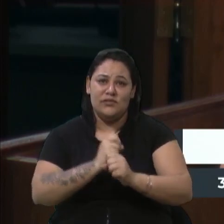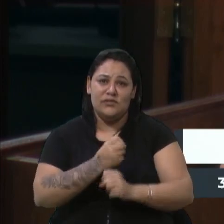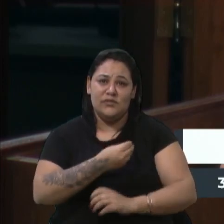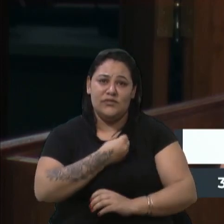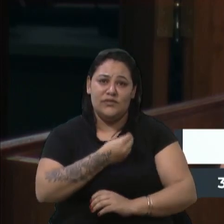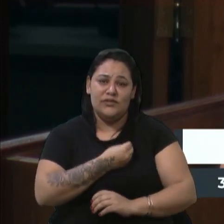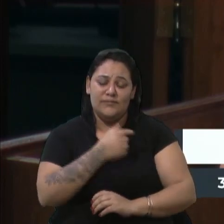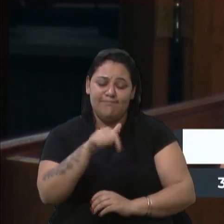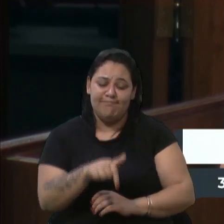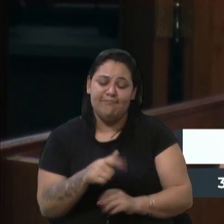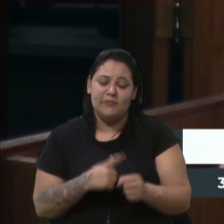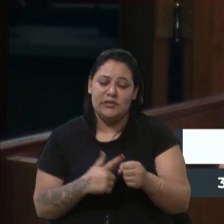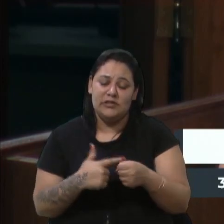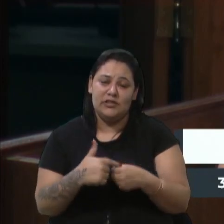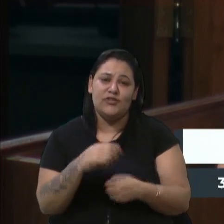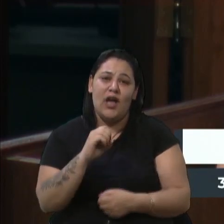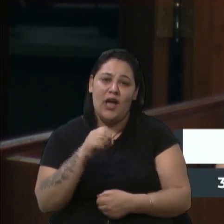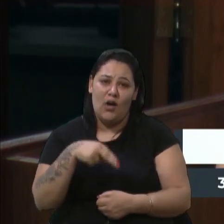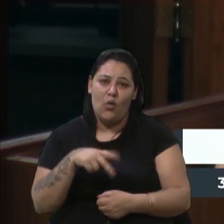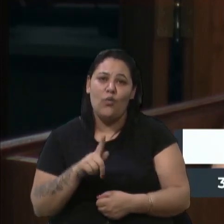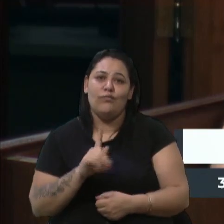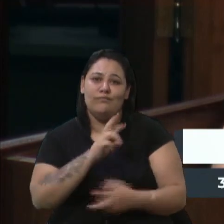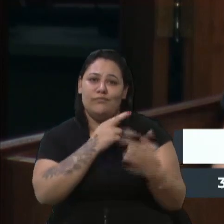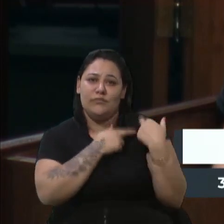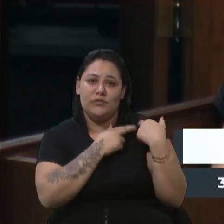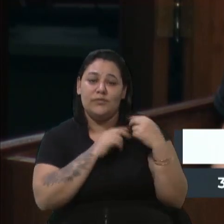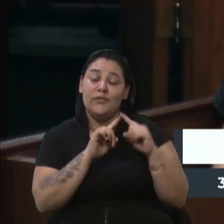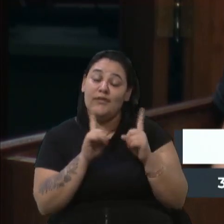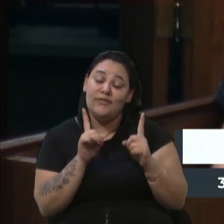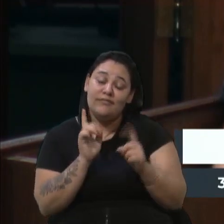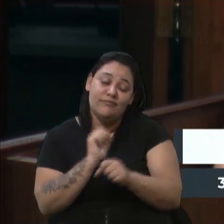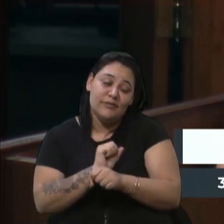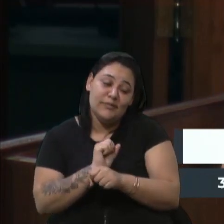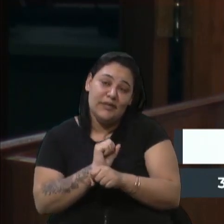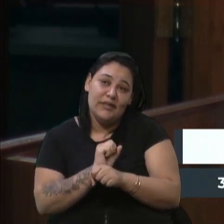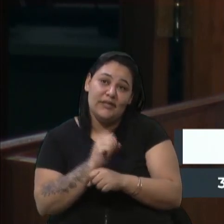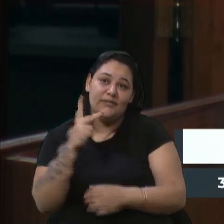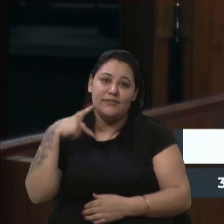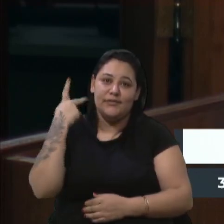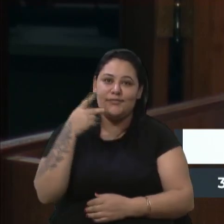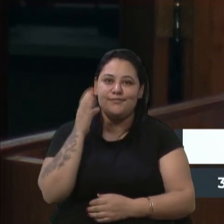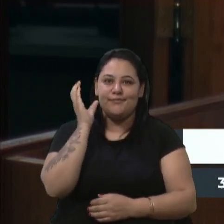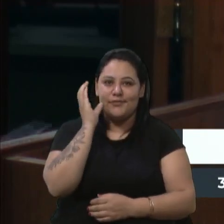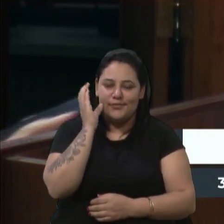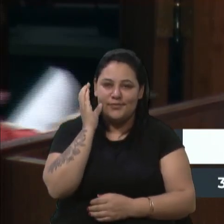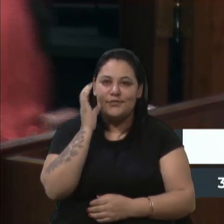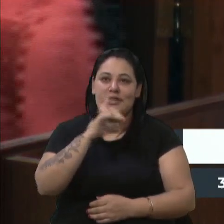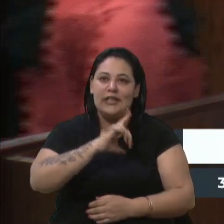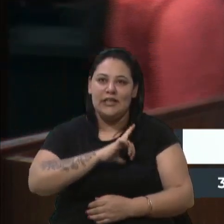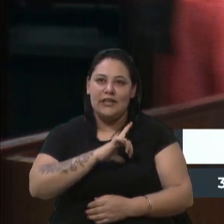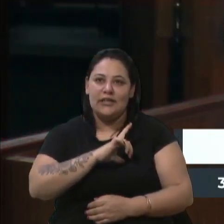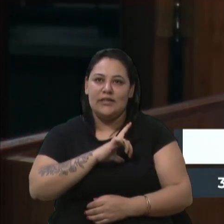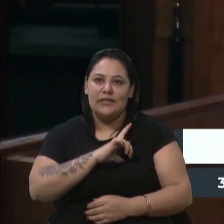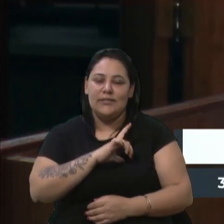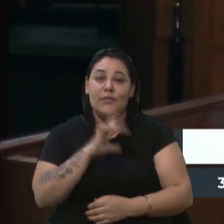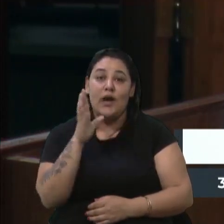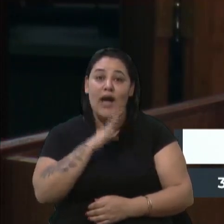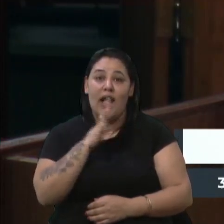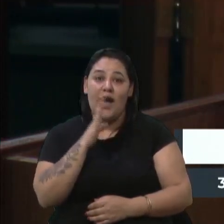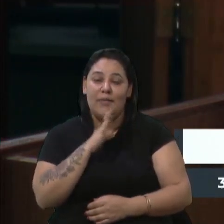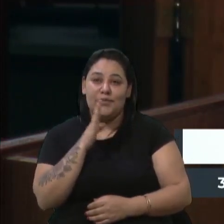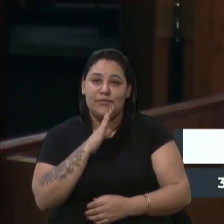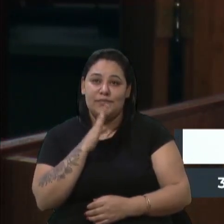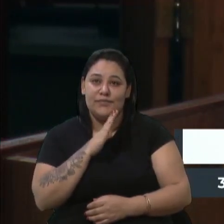dessa cidade. Mas vamos aguardar, né, vereador Cadori, que haja uma agilização na questão